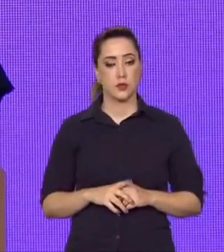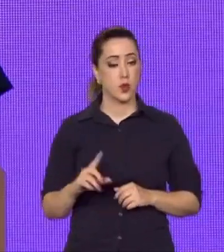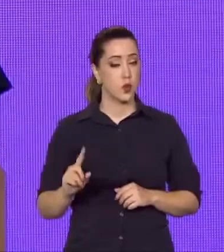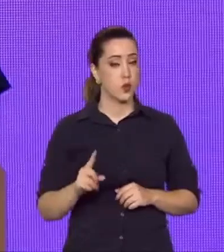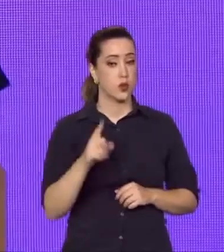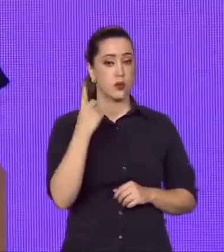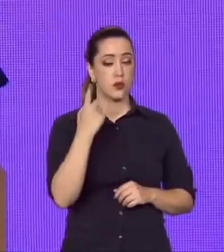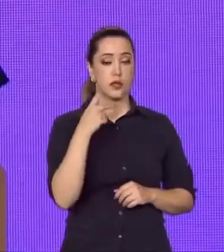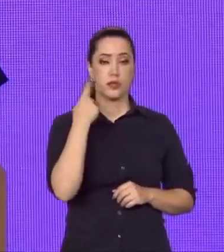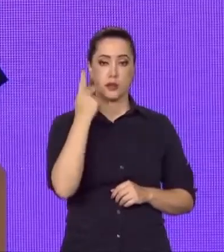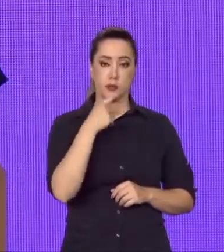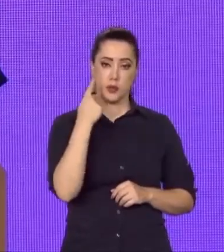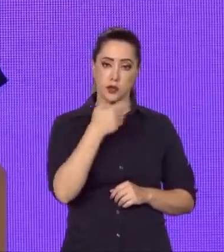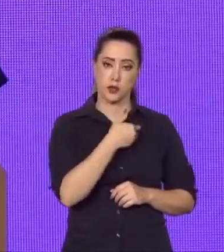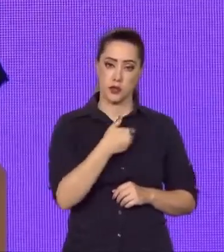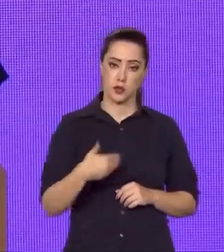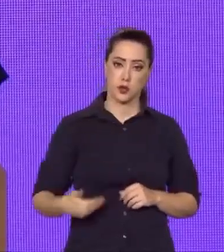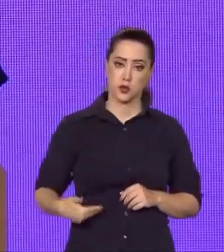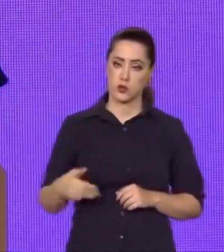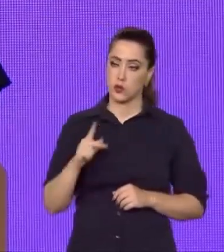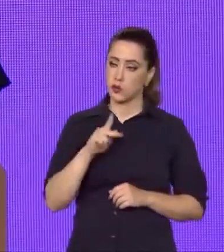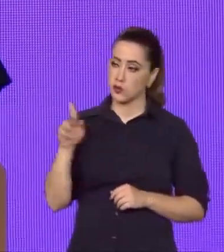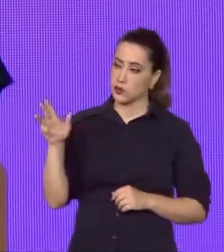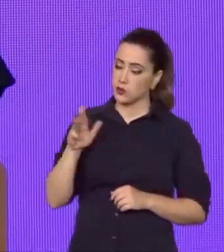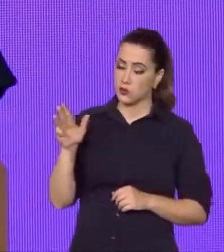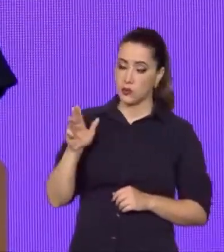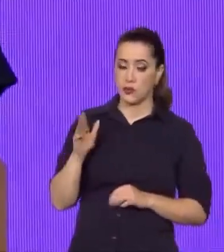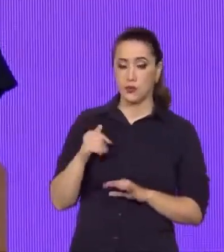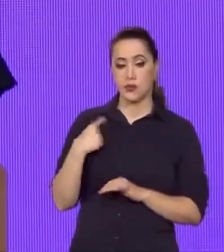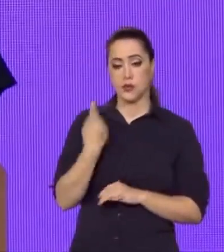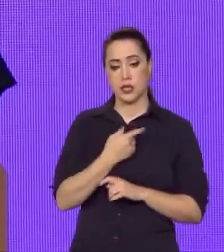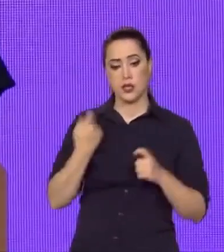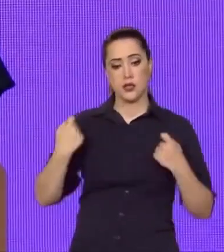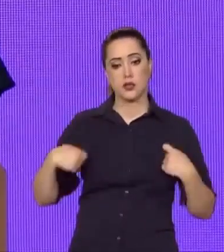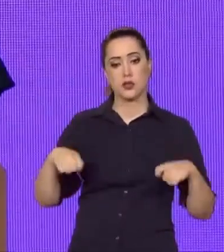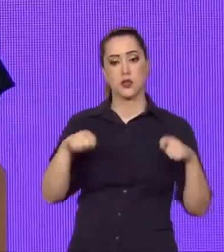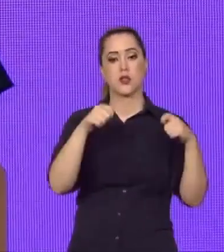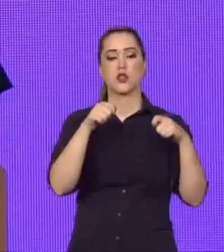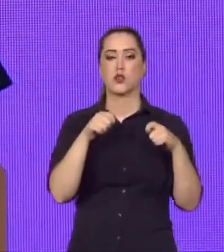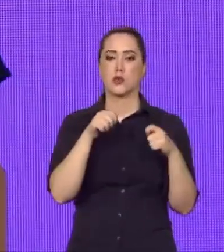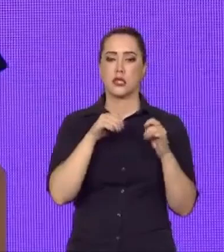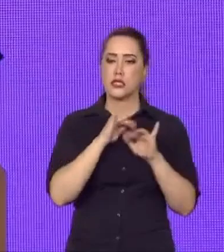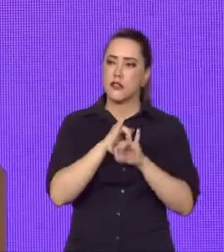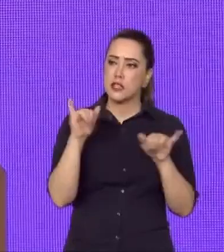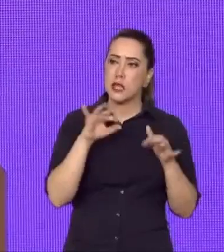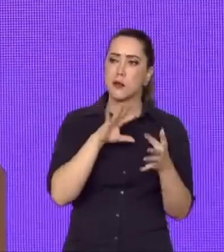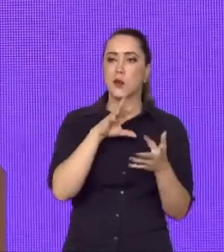das políticas públicas do governo do presidente Lula que nós temos que internacionalizar.